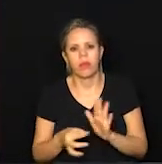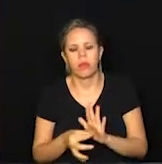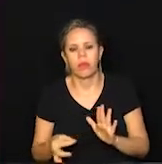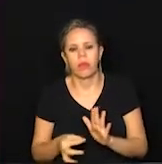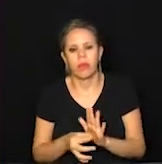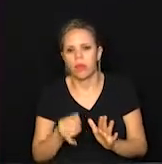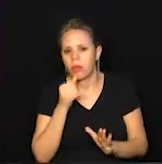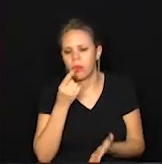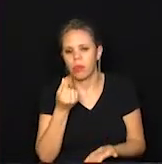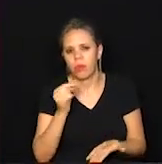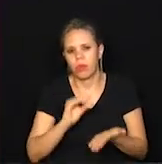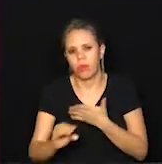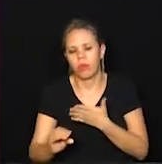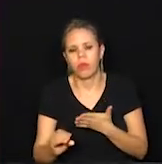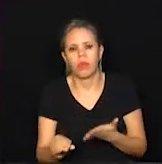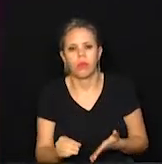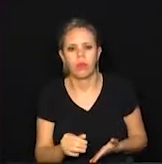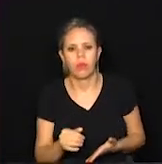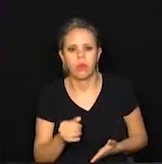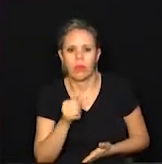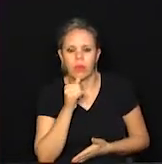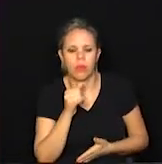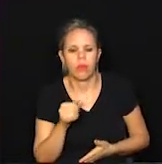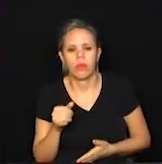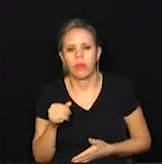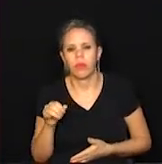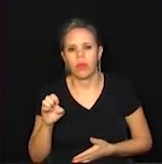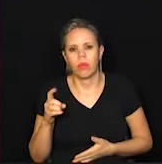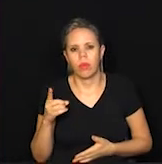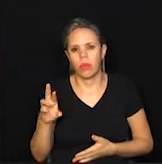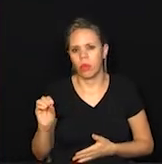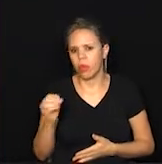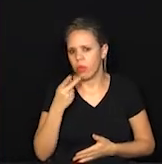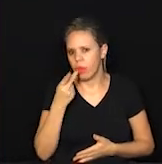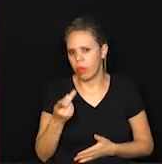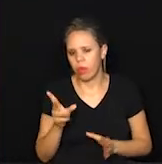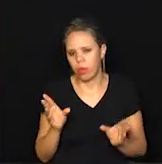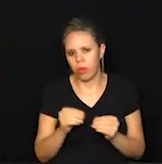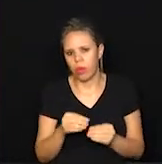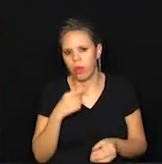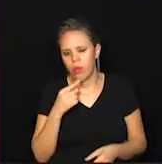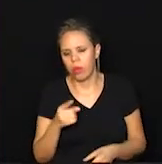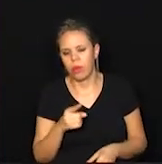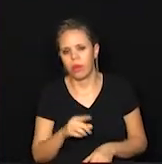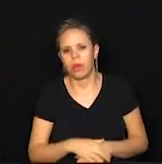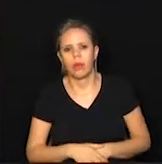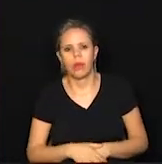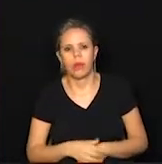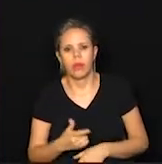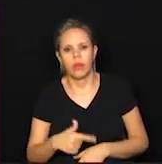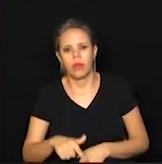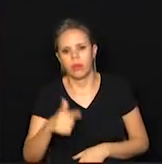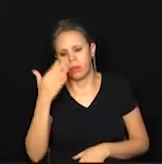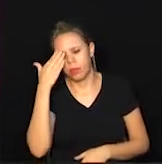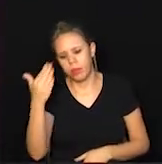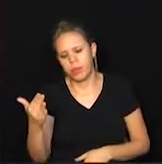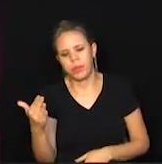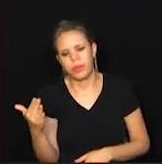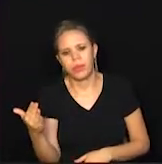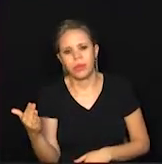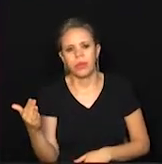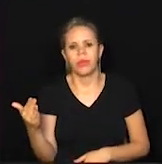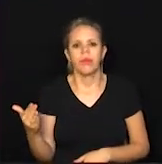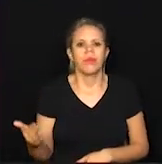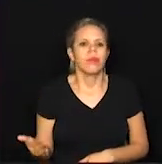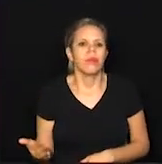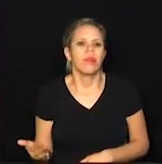questão orçamentária, como o Periquito apontou aqui? São essas minhas questões. E, mais uma vez, obrigada